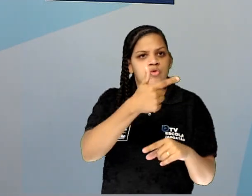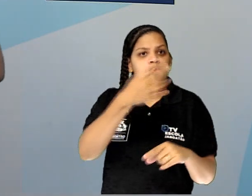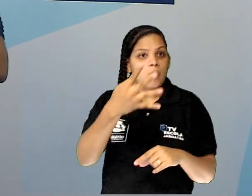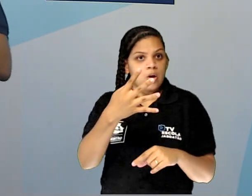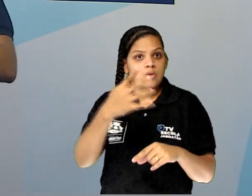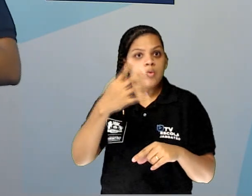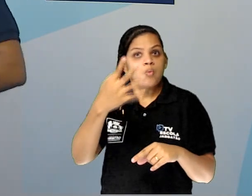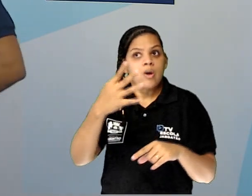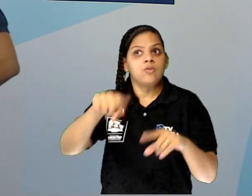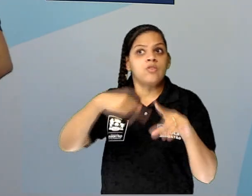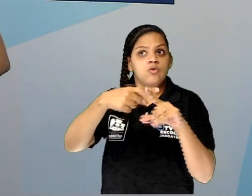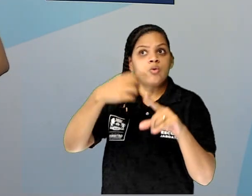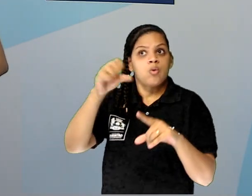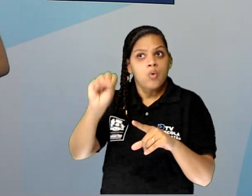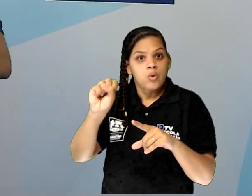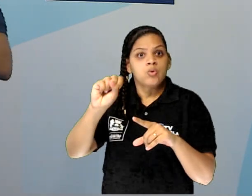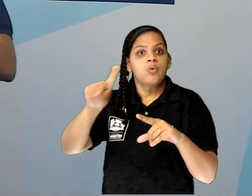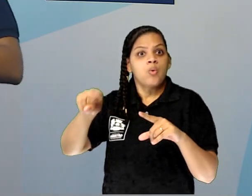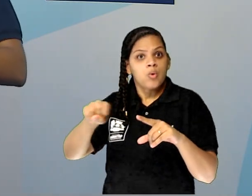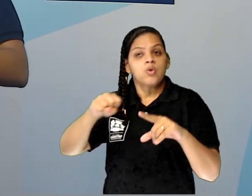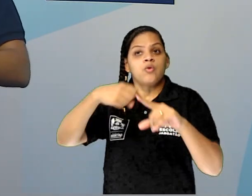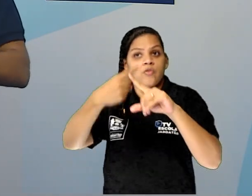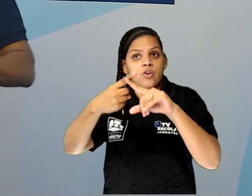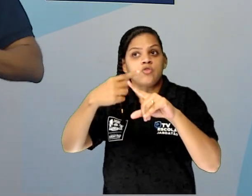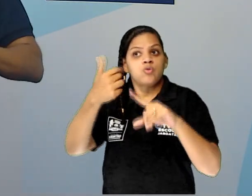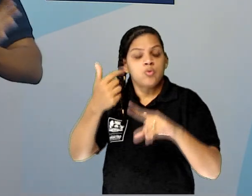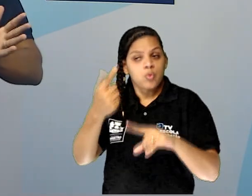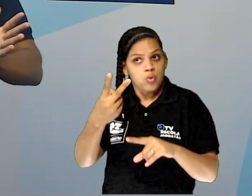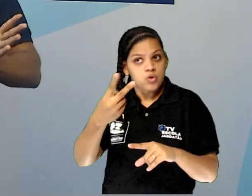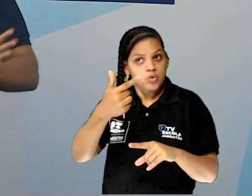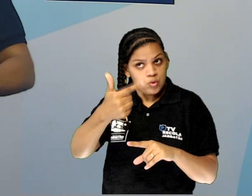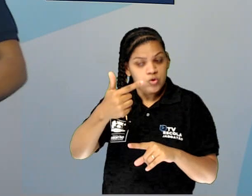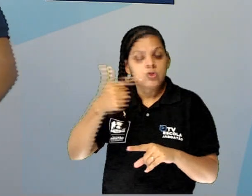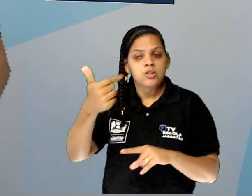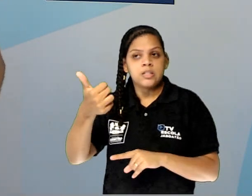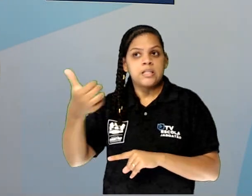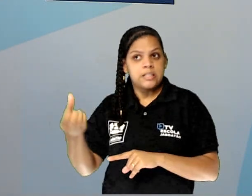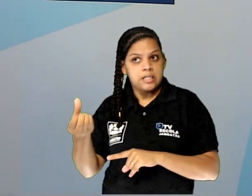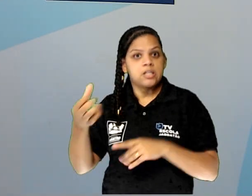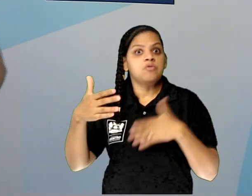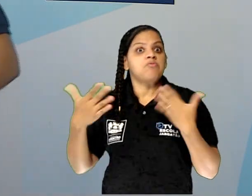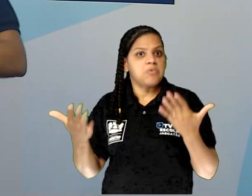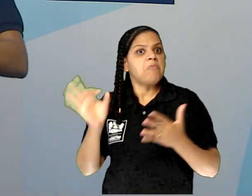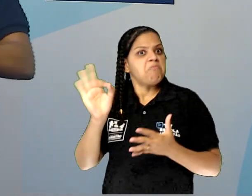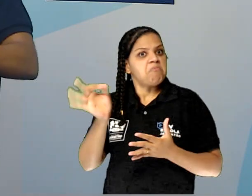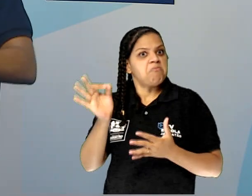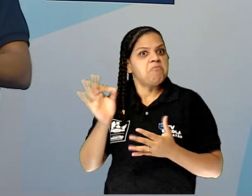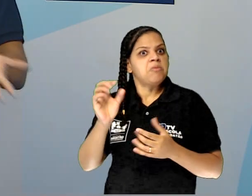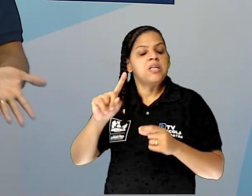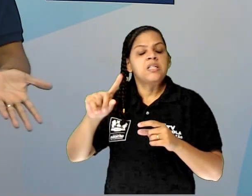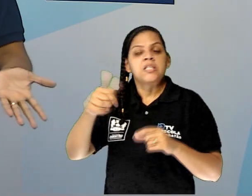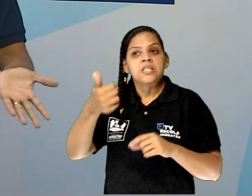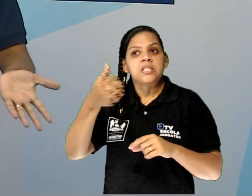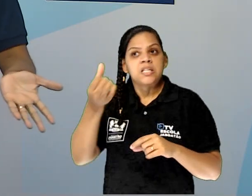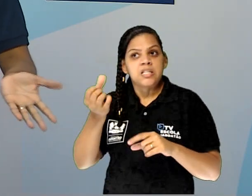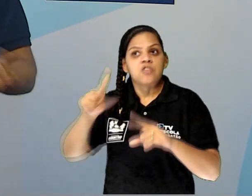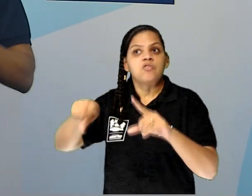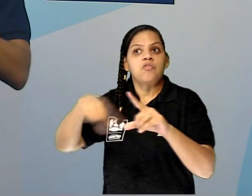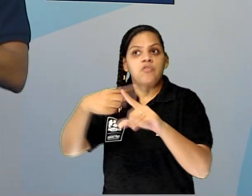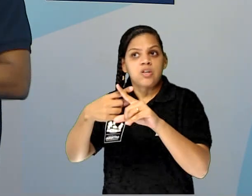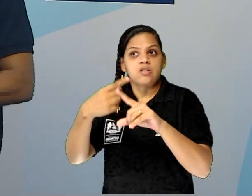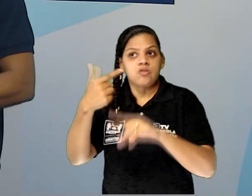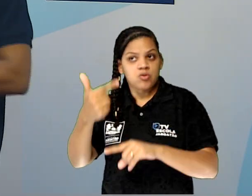vezes 2, 8. 8 vezes 2, 16. Opa, tá bom demais. 16 vezes 2, 32. Então, o próximo é